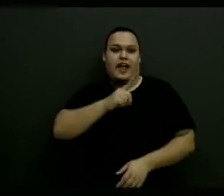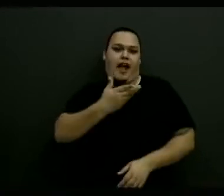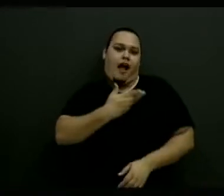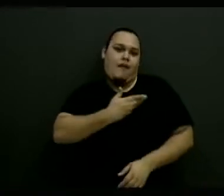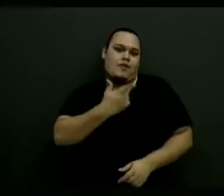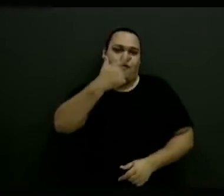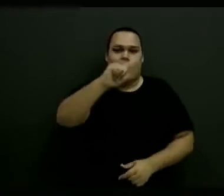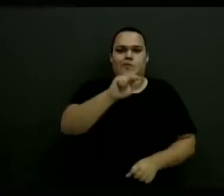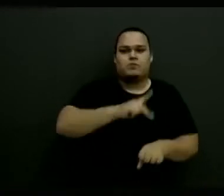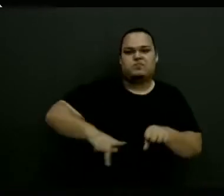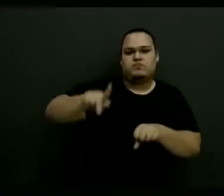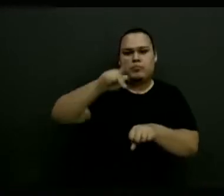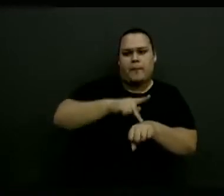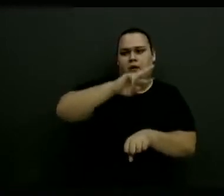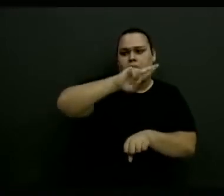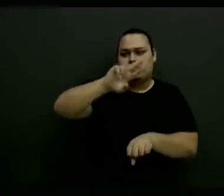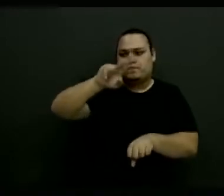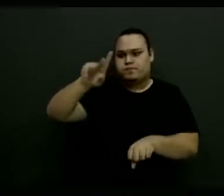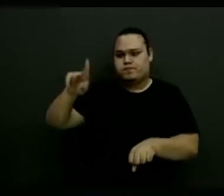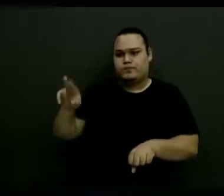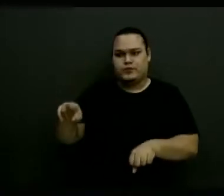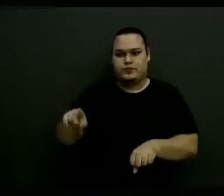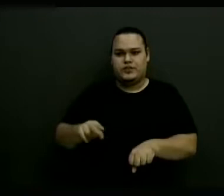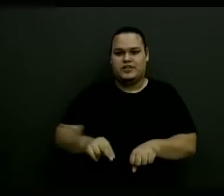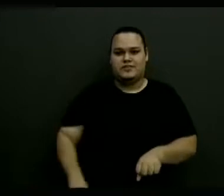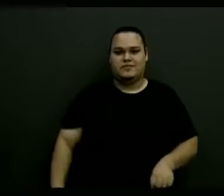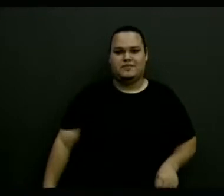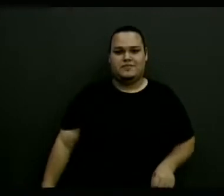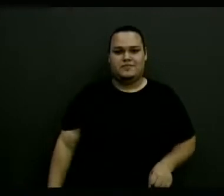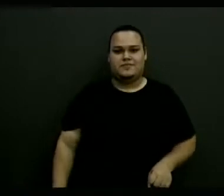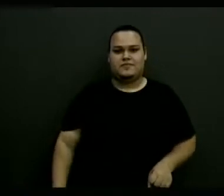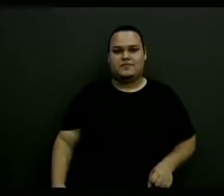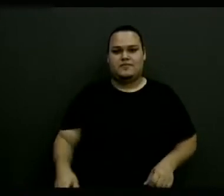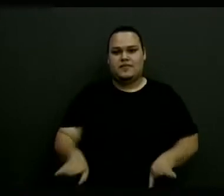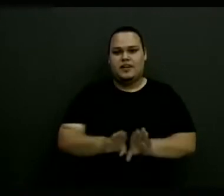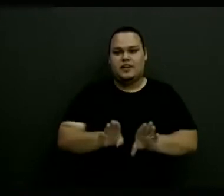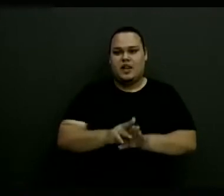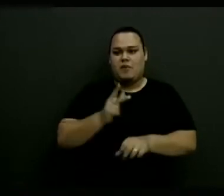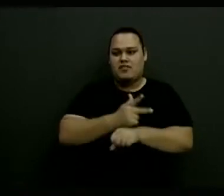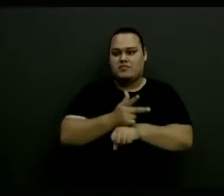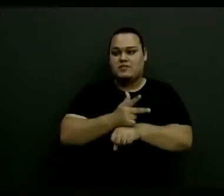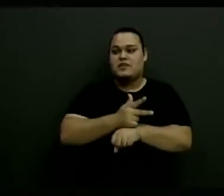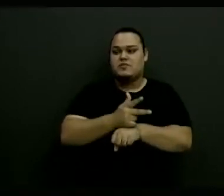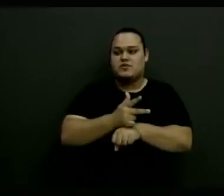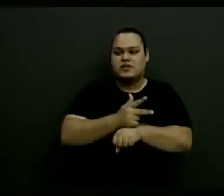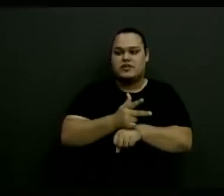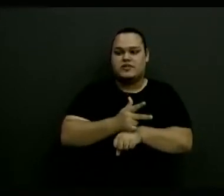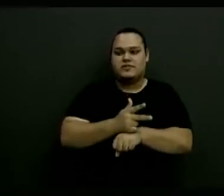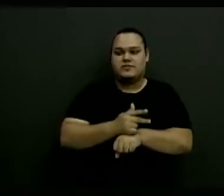e fazemos muito contato através das redes sociais ou YouTube, e eu prego com eles,